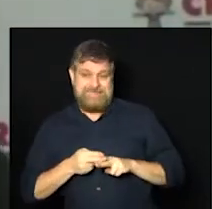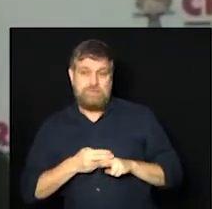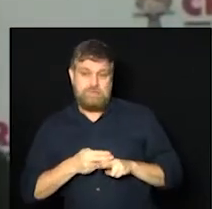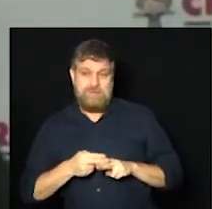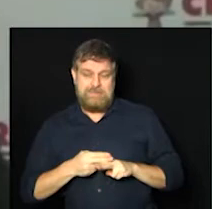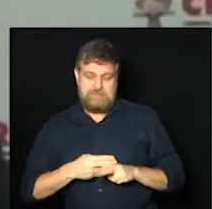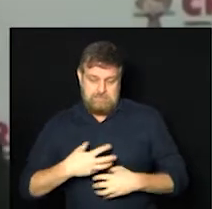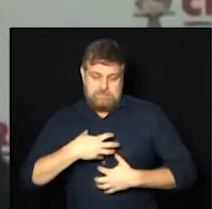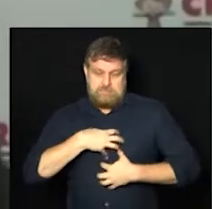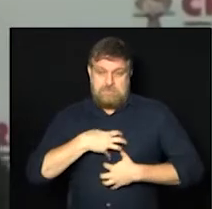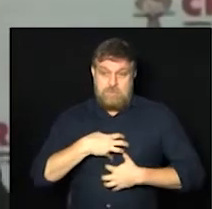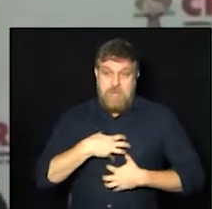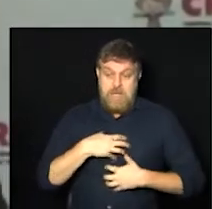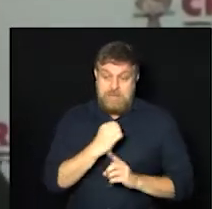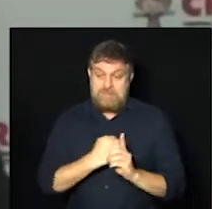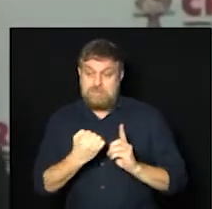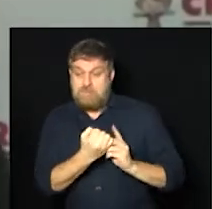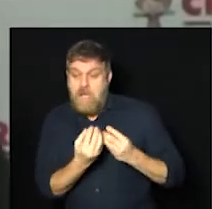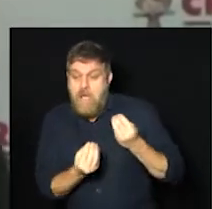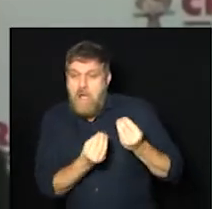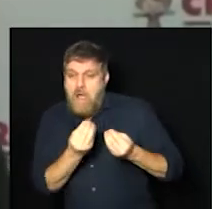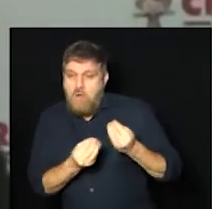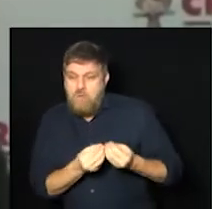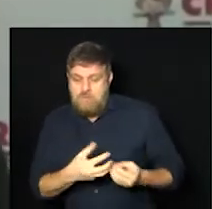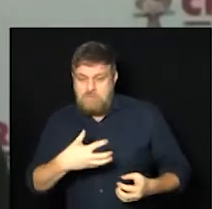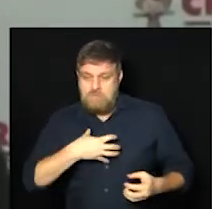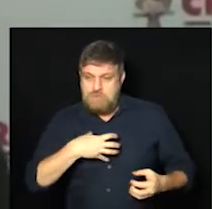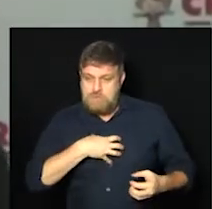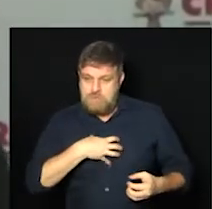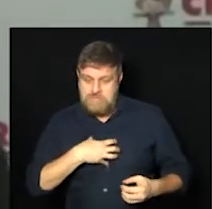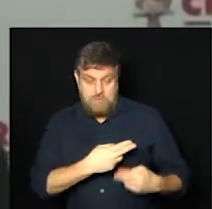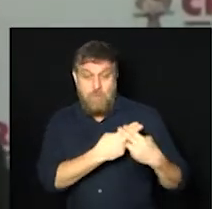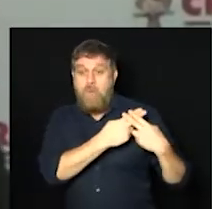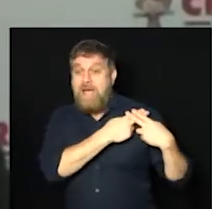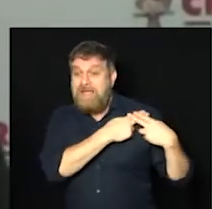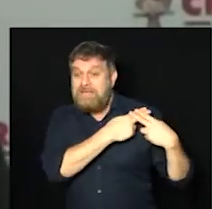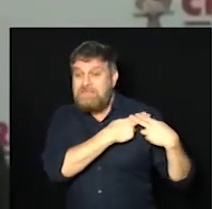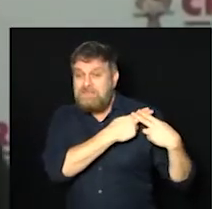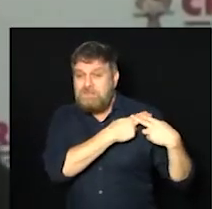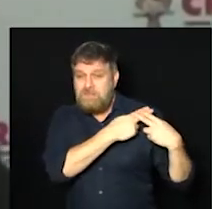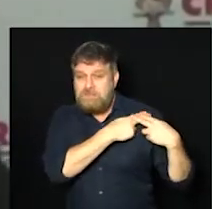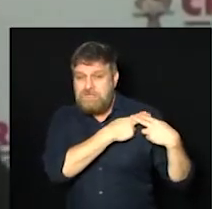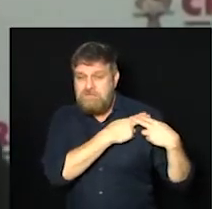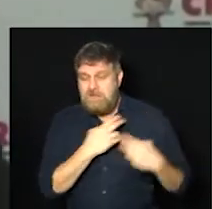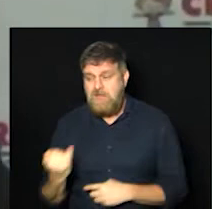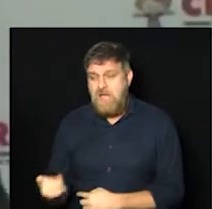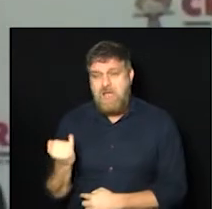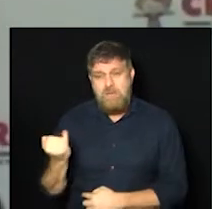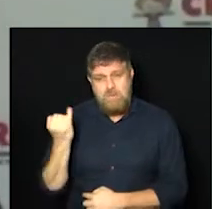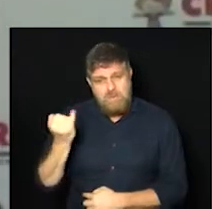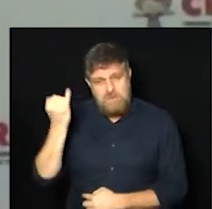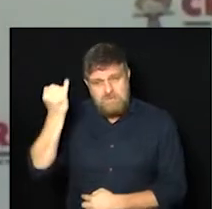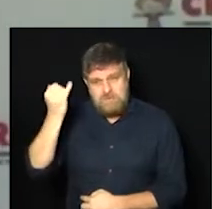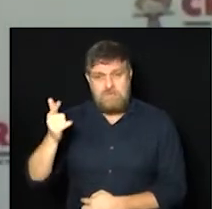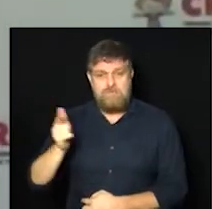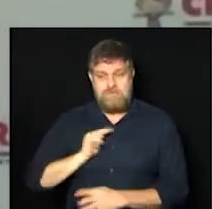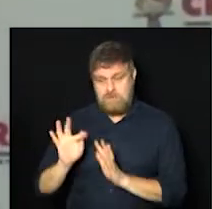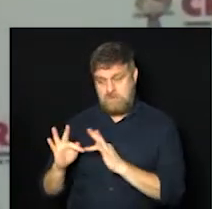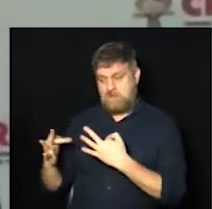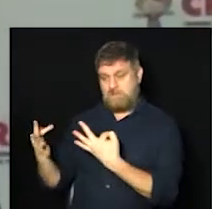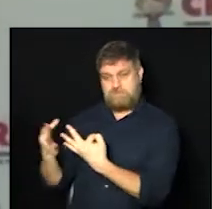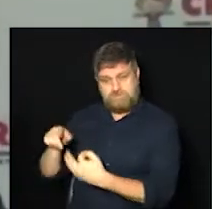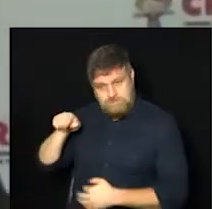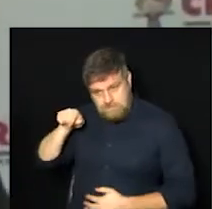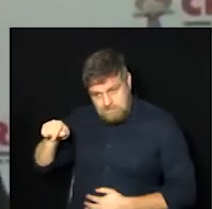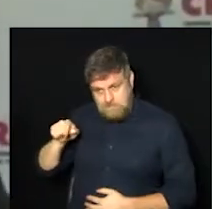isso se expressa na sociedade de uma maneira sadia, responsável, é muito importante. Então, tem a família que